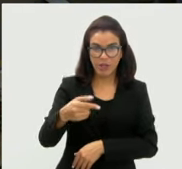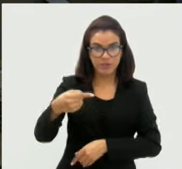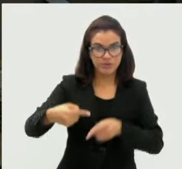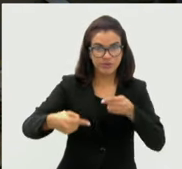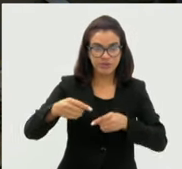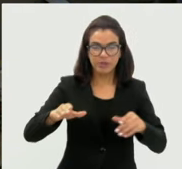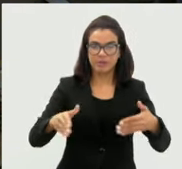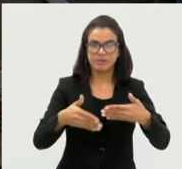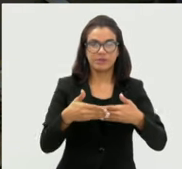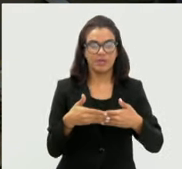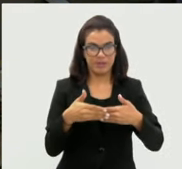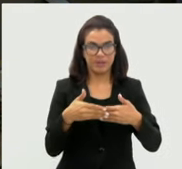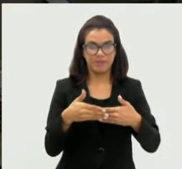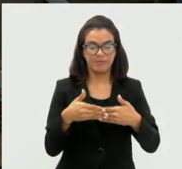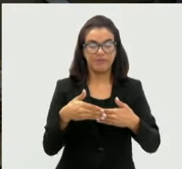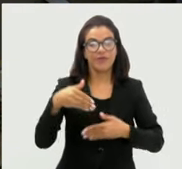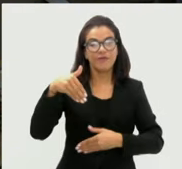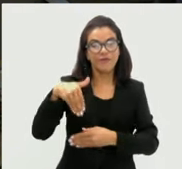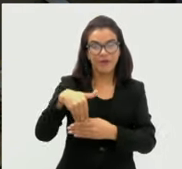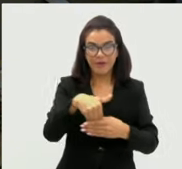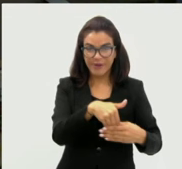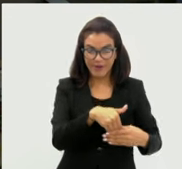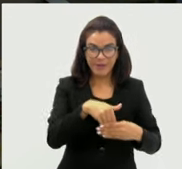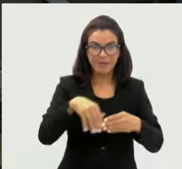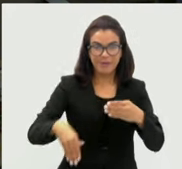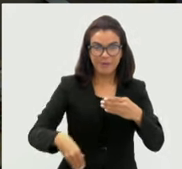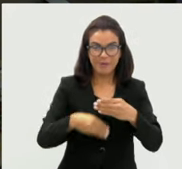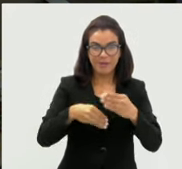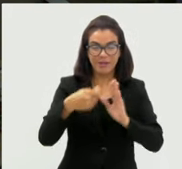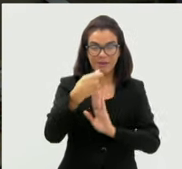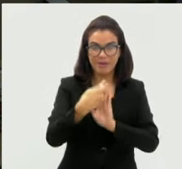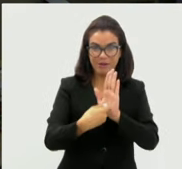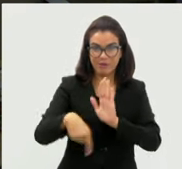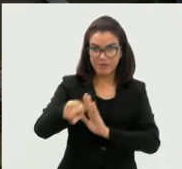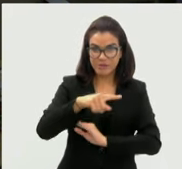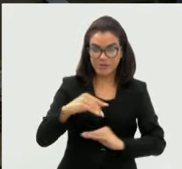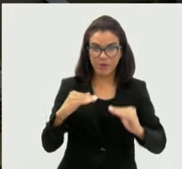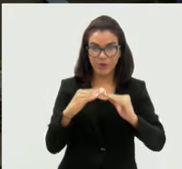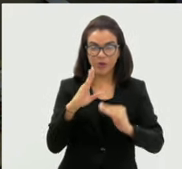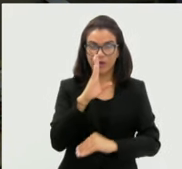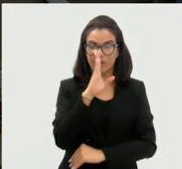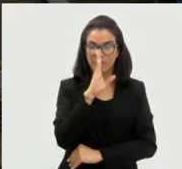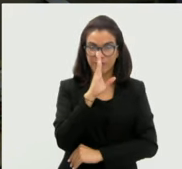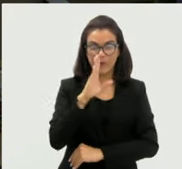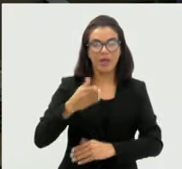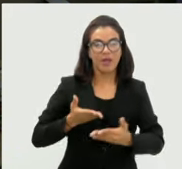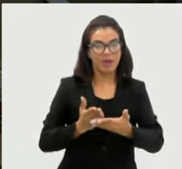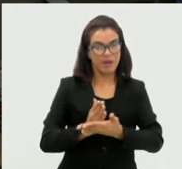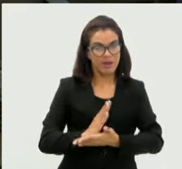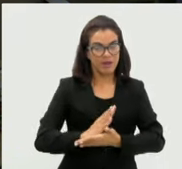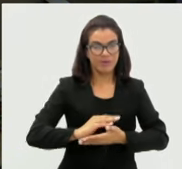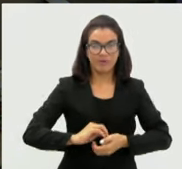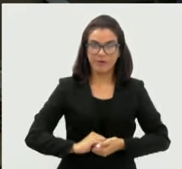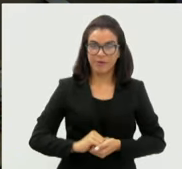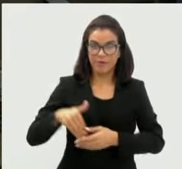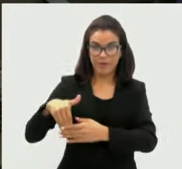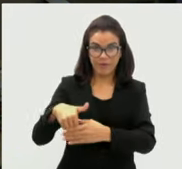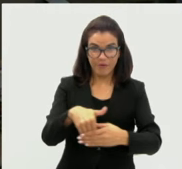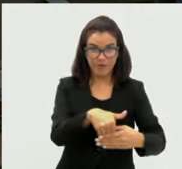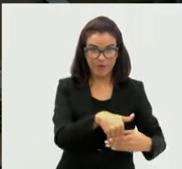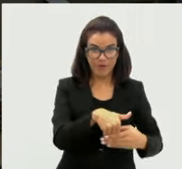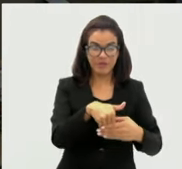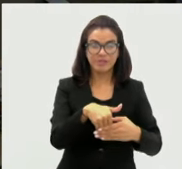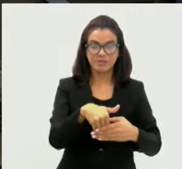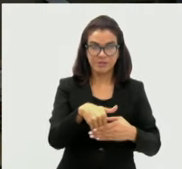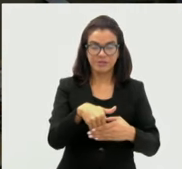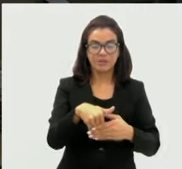encerrada a discussão. Em votação, a emenda de redação. Senhores que aprovam, permaneçam como estão. Aprovado. Em votação,